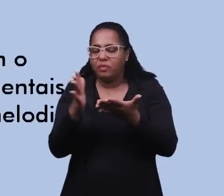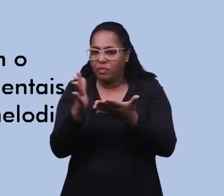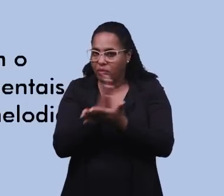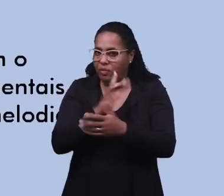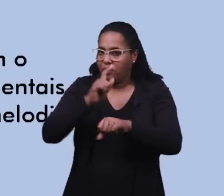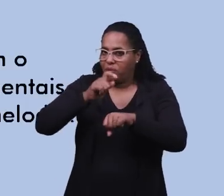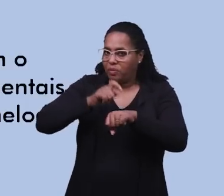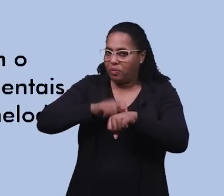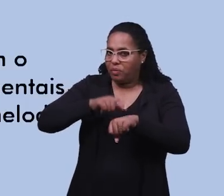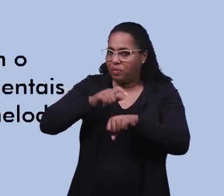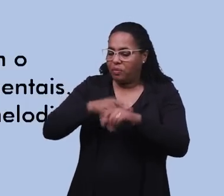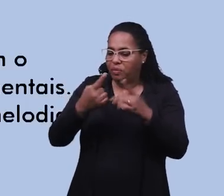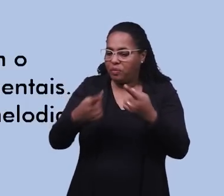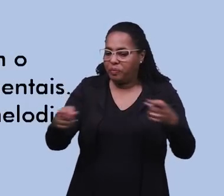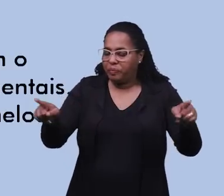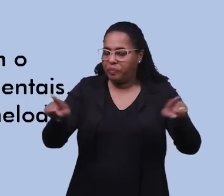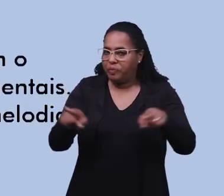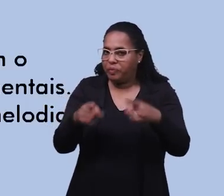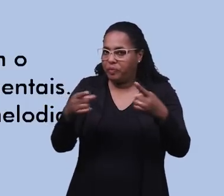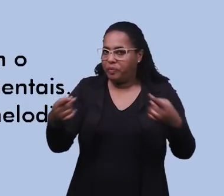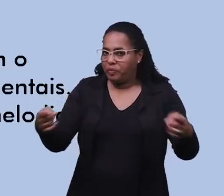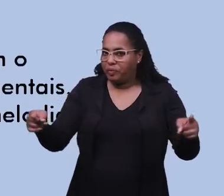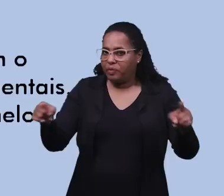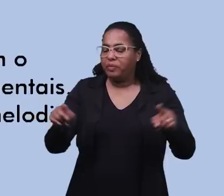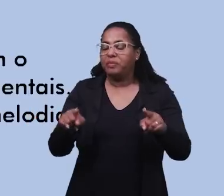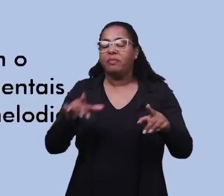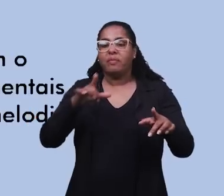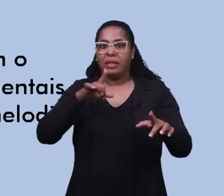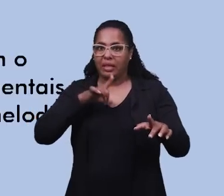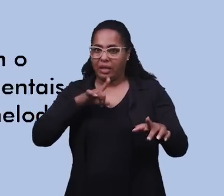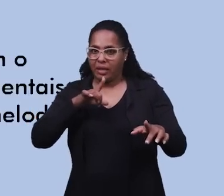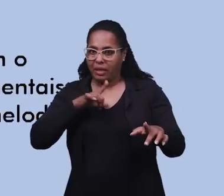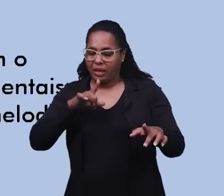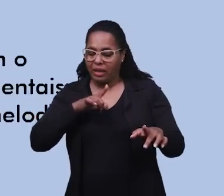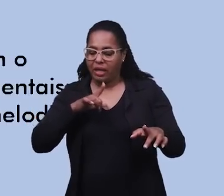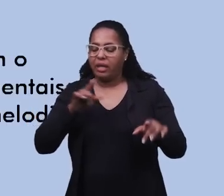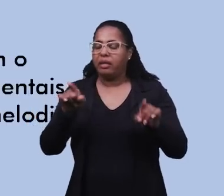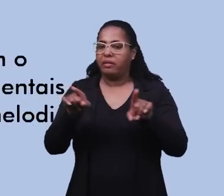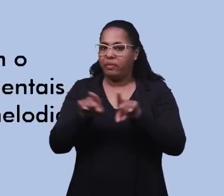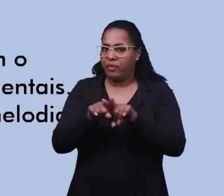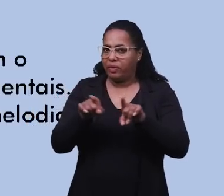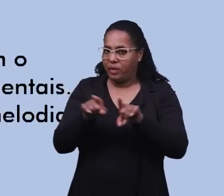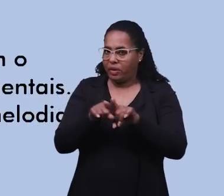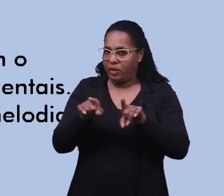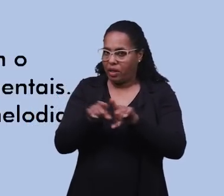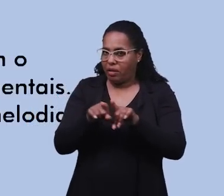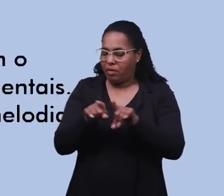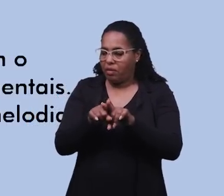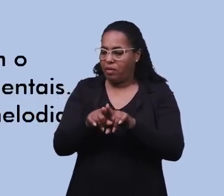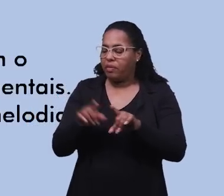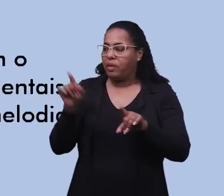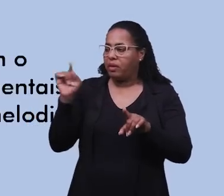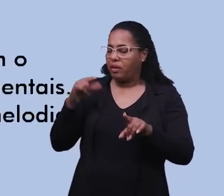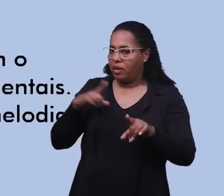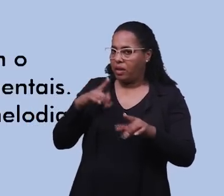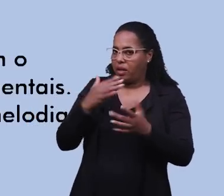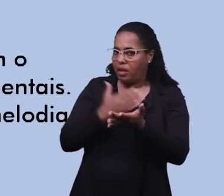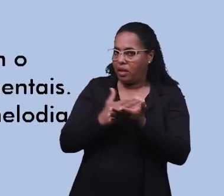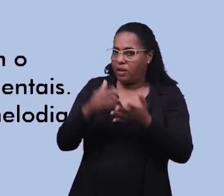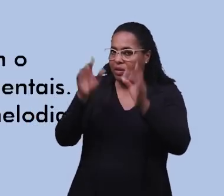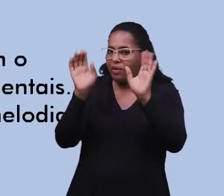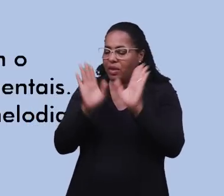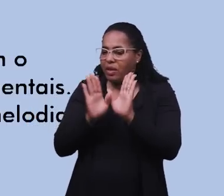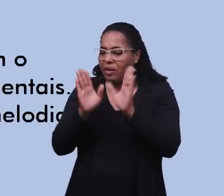alguns casos, como instrumentais. Existem ainda hinos que possuem uma